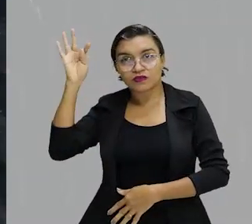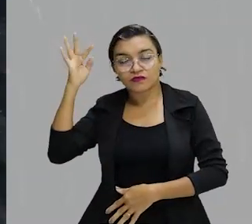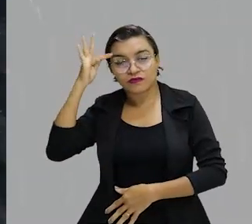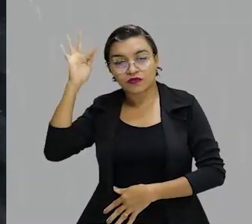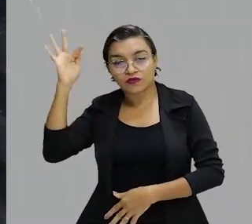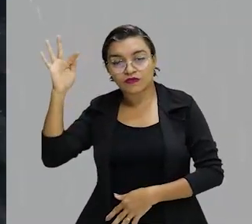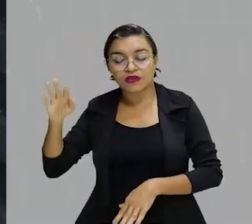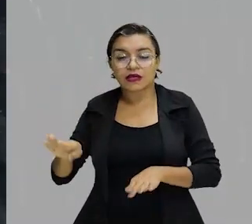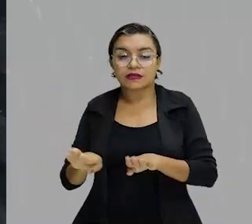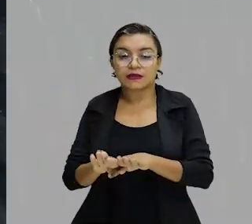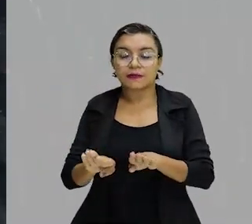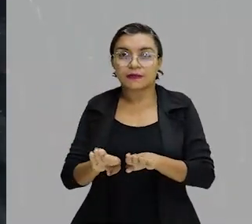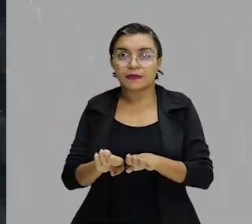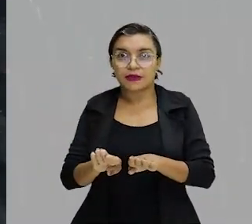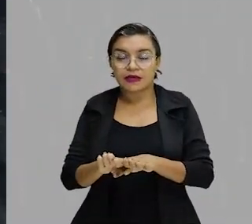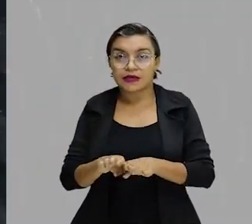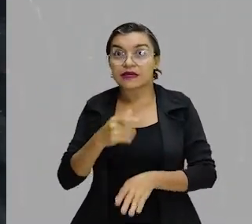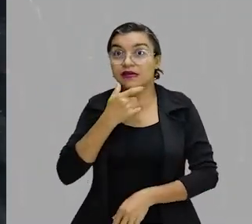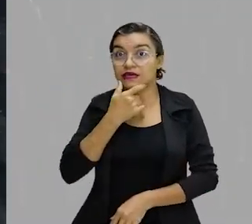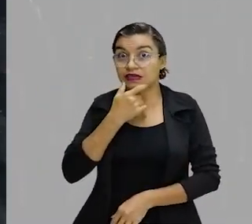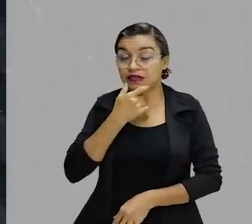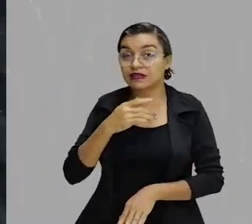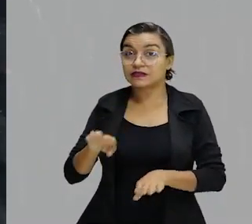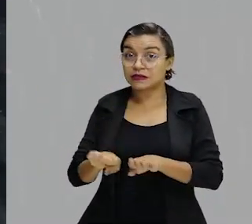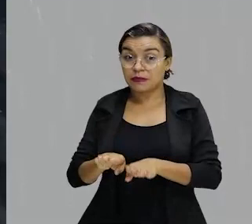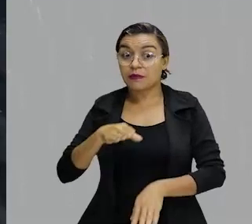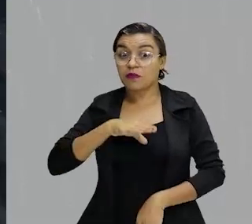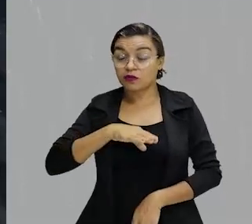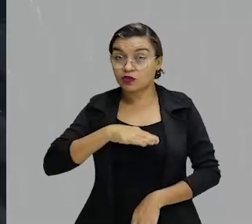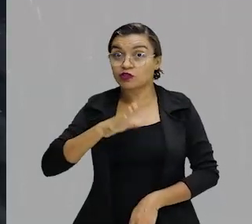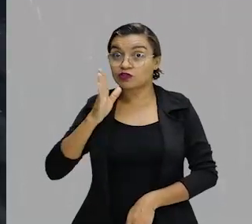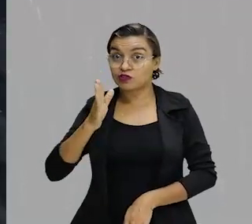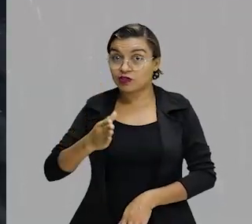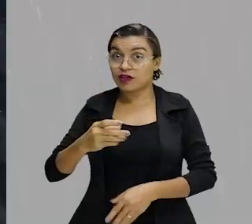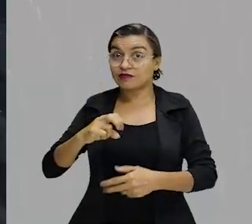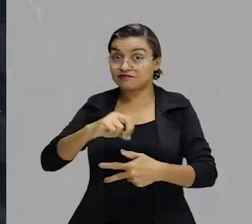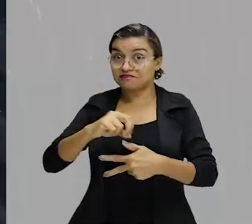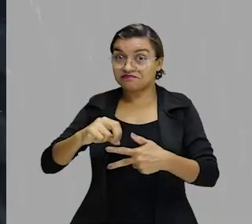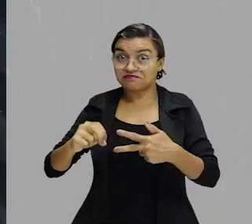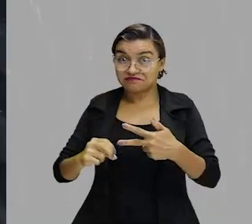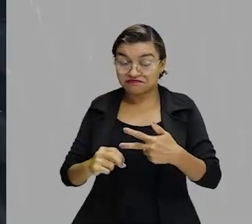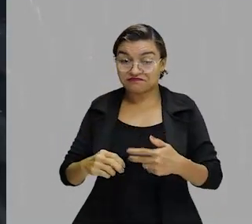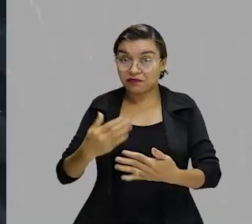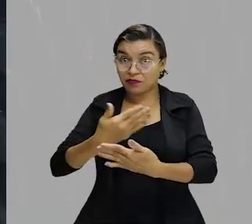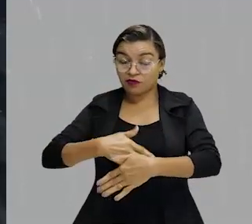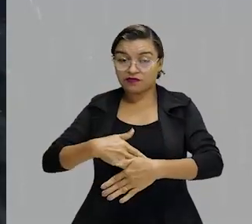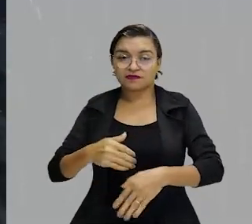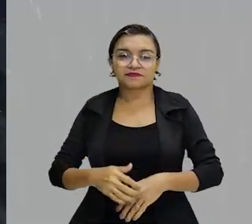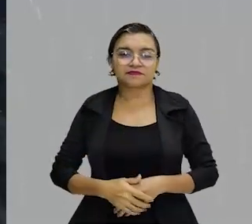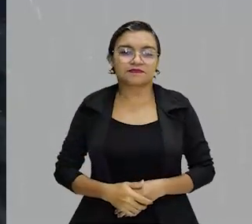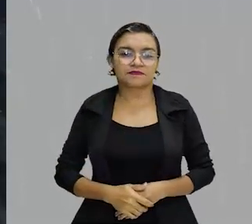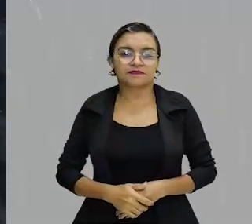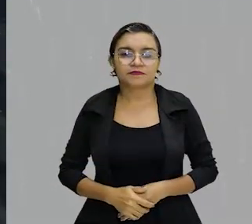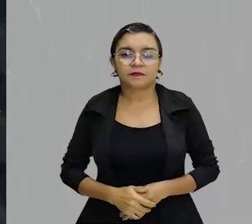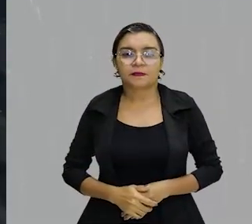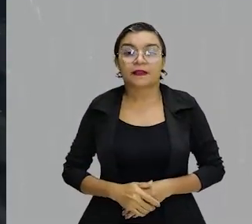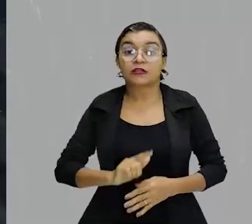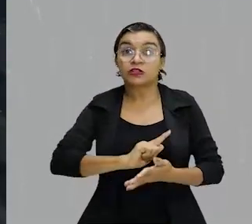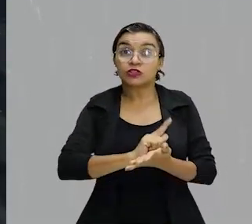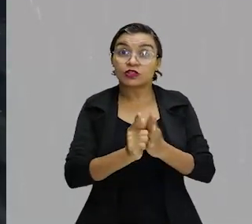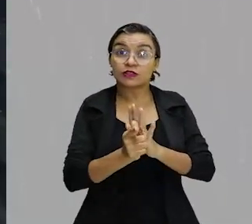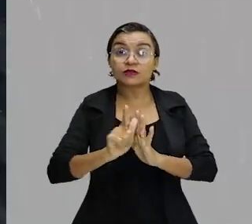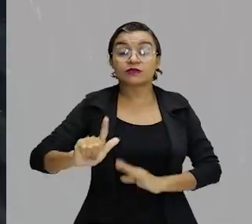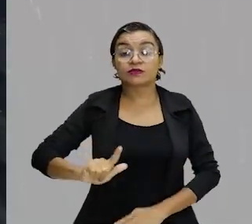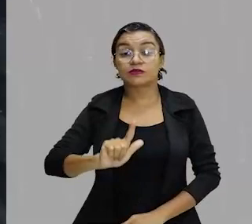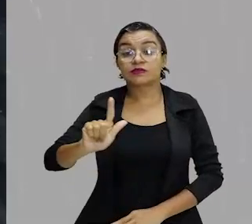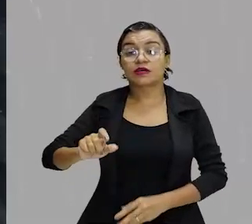e, obviamente, na prova de língua inglesa também. Certo? Então, vamos lá. Quando nós falamos de literary genres, que são esses gêneros literários,